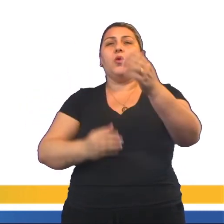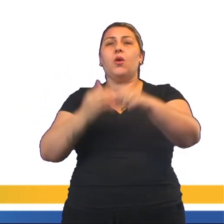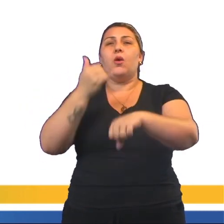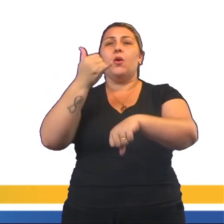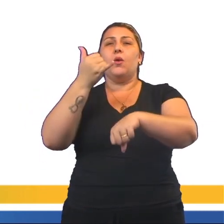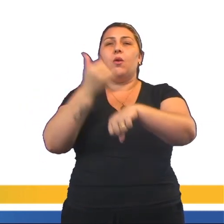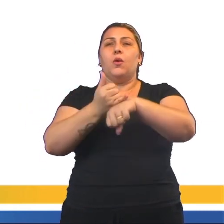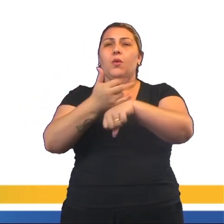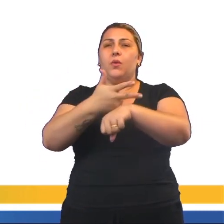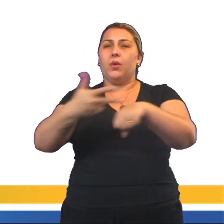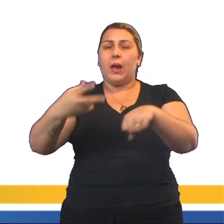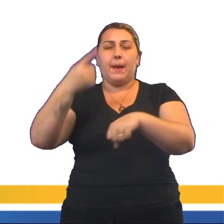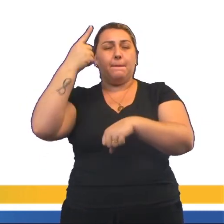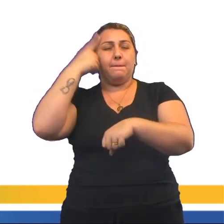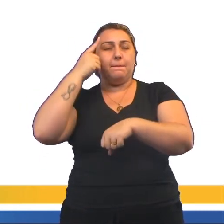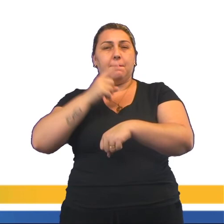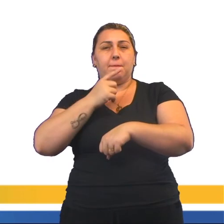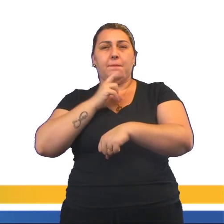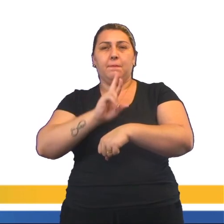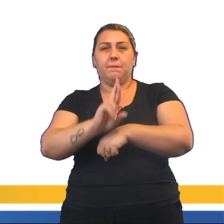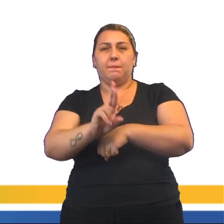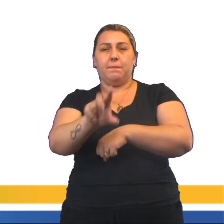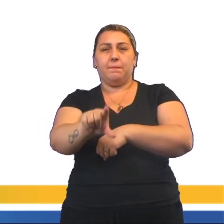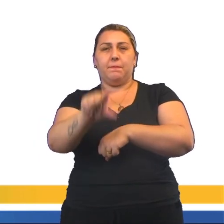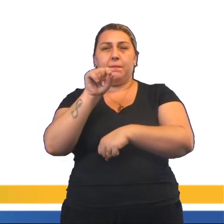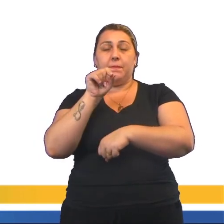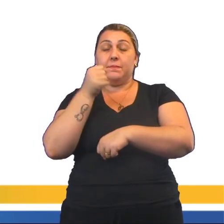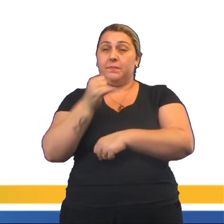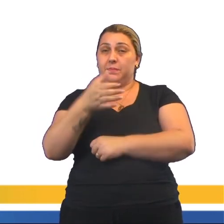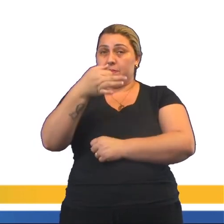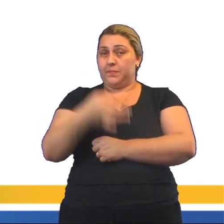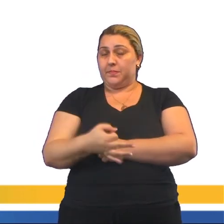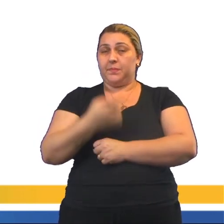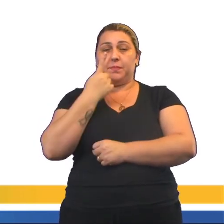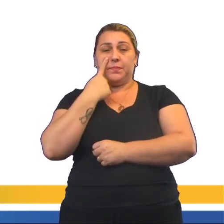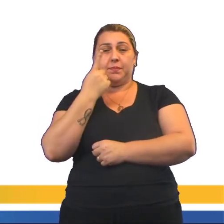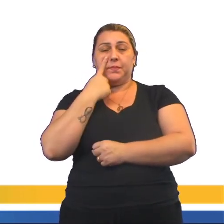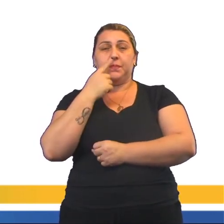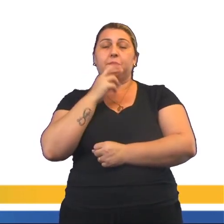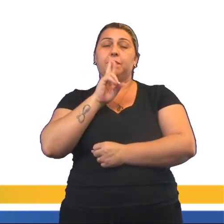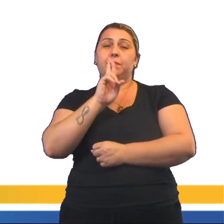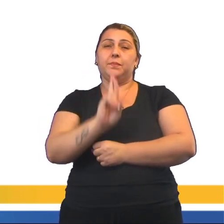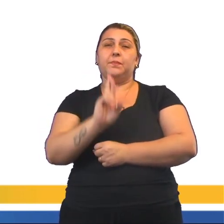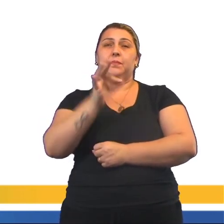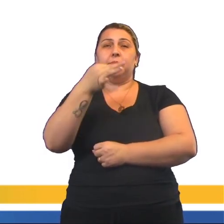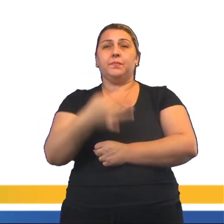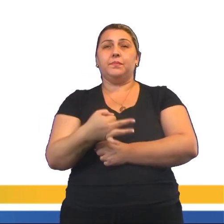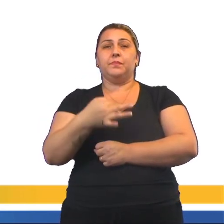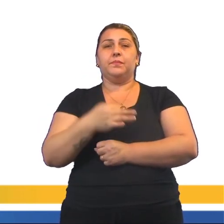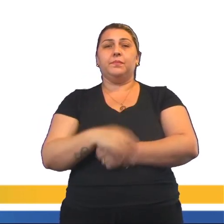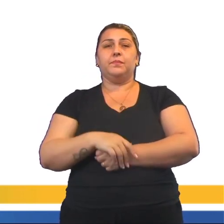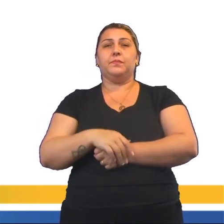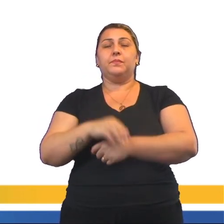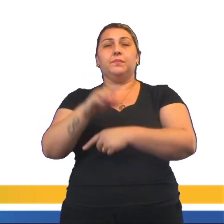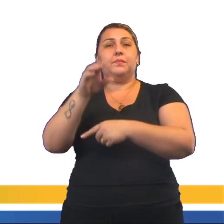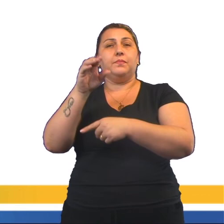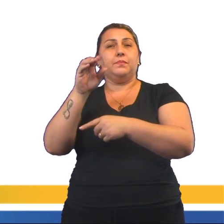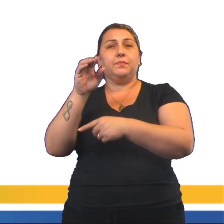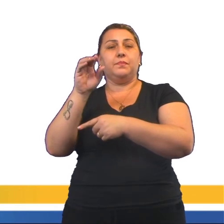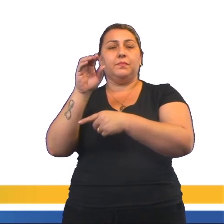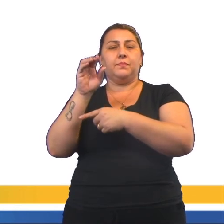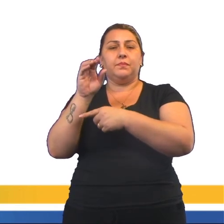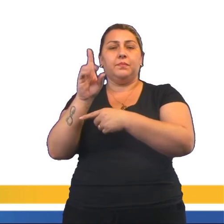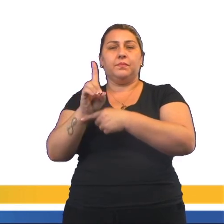Vamos lá então? Pensou, fez a sua escolha certa? Se você está certo, disse, olha só, a resposta correta para quem marcou a letra